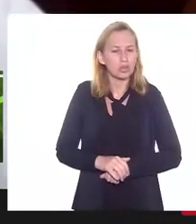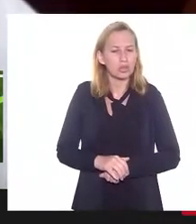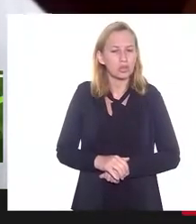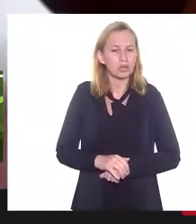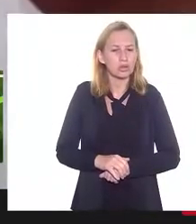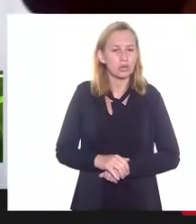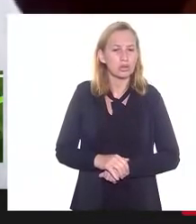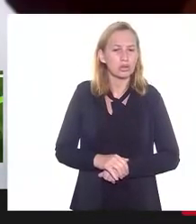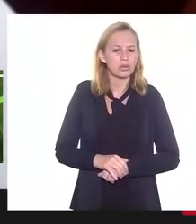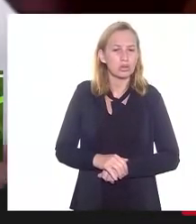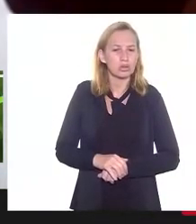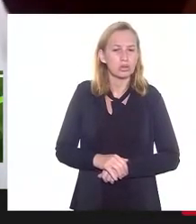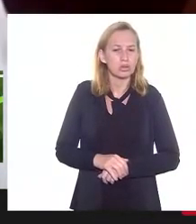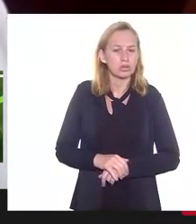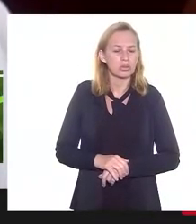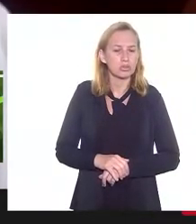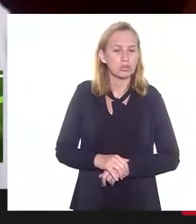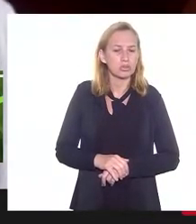Eu, enquanto